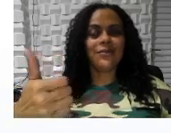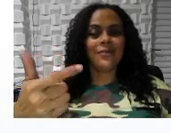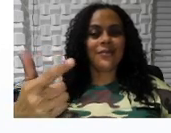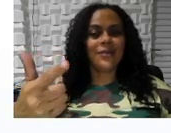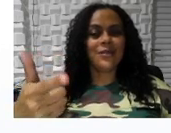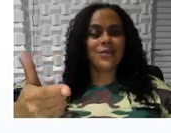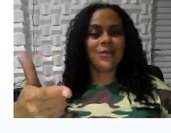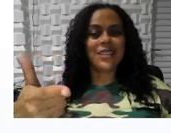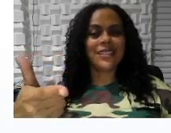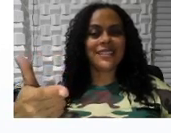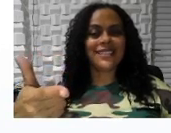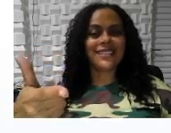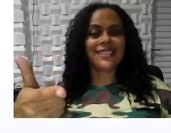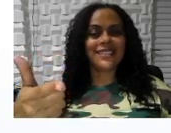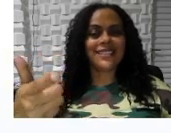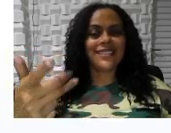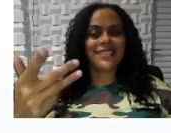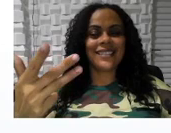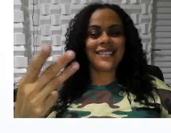2,